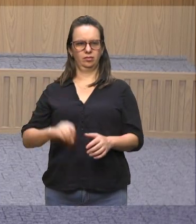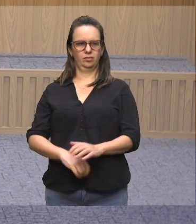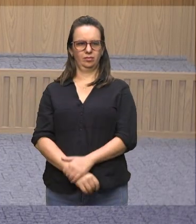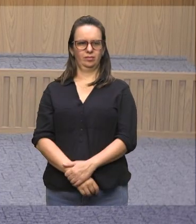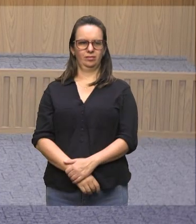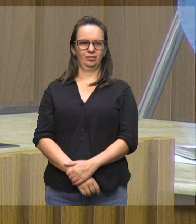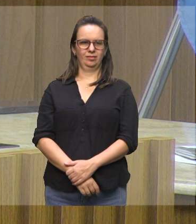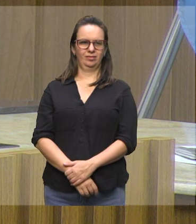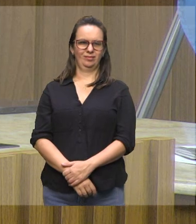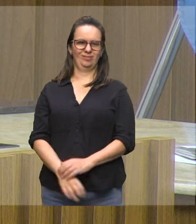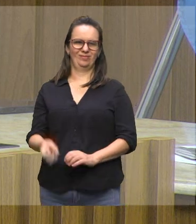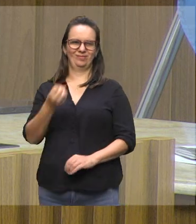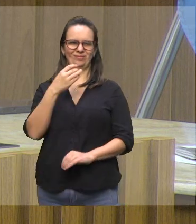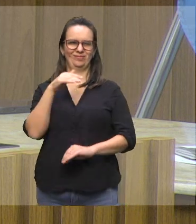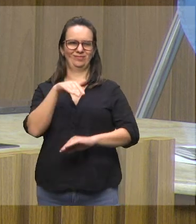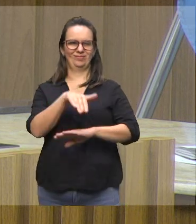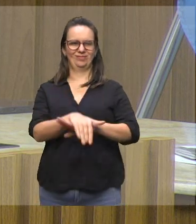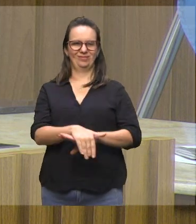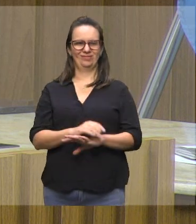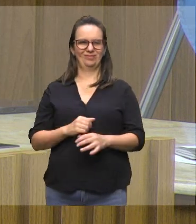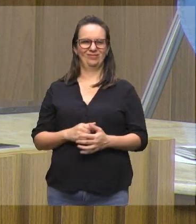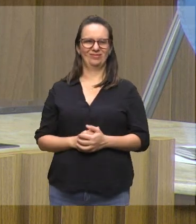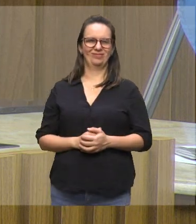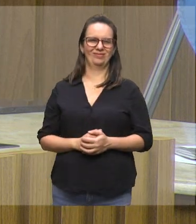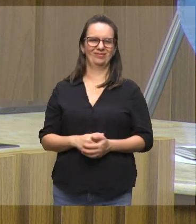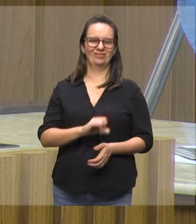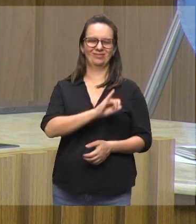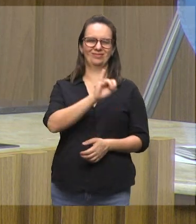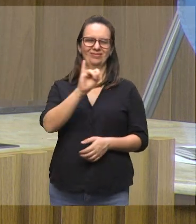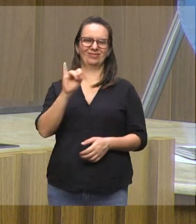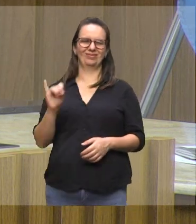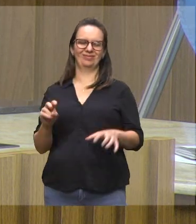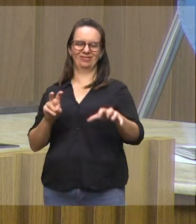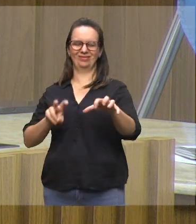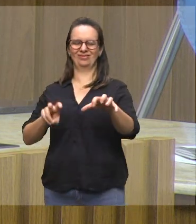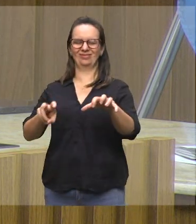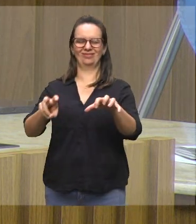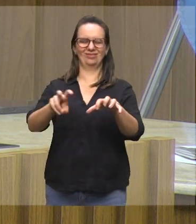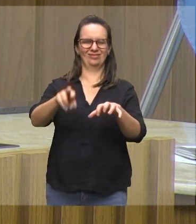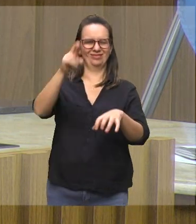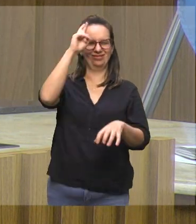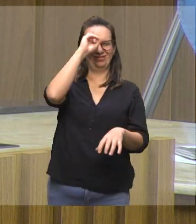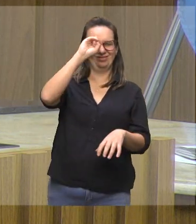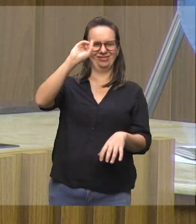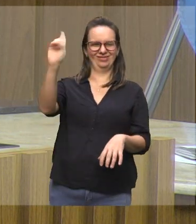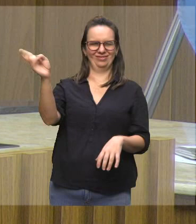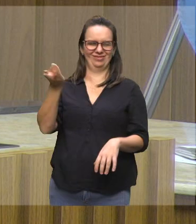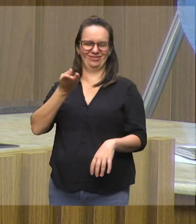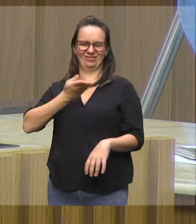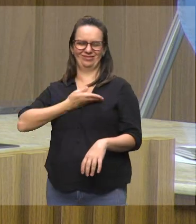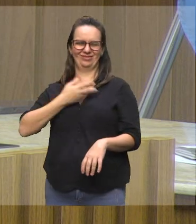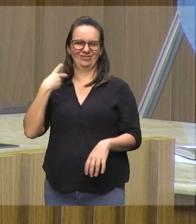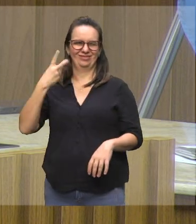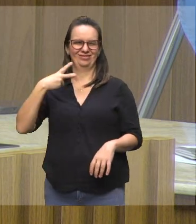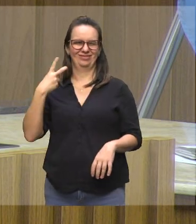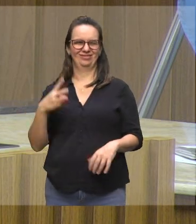Boa noite, senhor presidente. Em seu nome, quero cumprimentar toda a mesa diretora e também cumprimentar nossos vereadores, público presente e